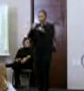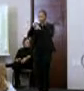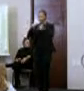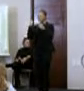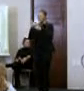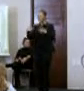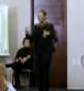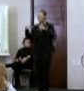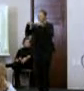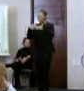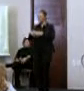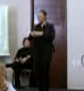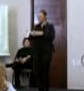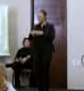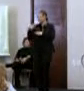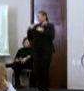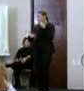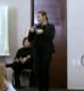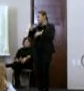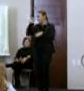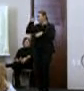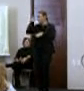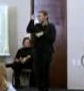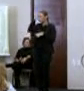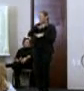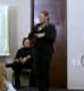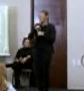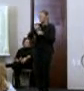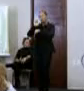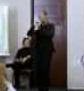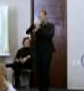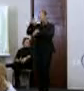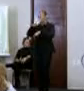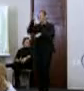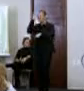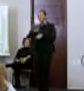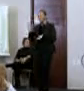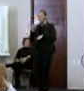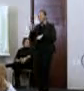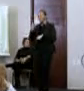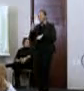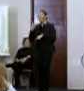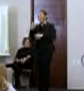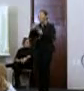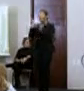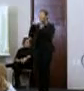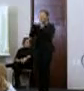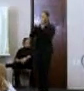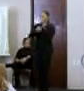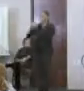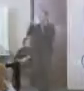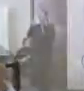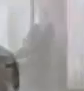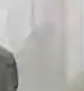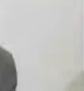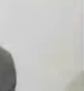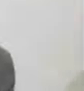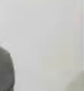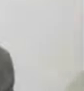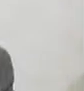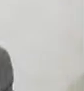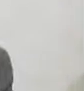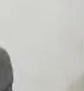um aspecto que nós achamos que é uma deficiência não só do Estado brasileiro, mas do modelo de gestão de negócio do país, que é a não